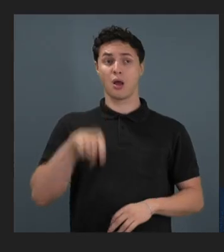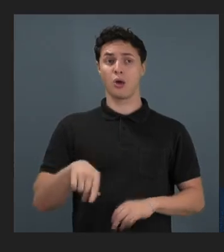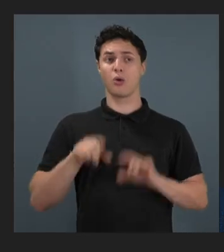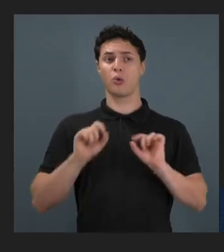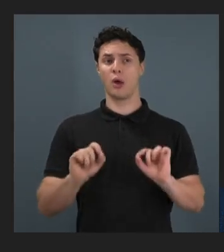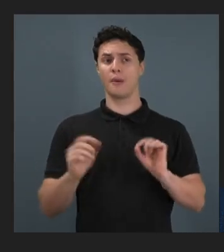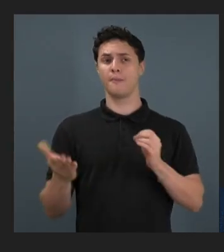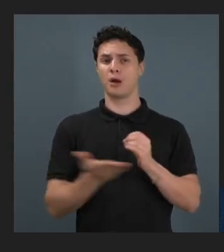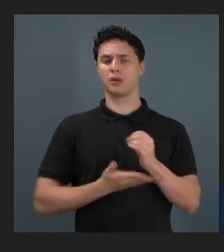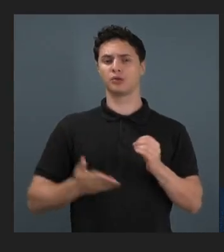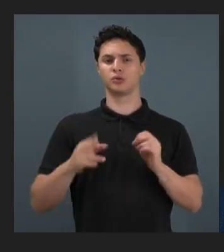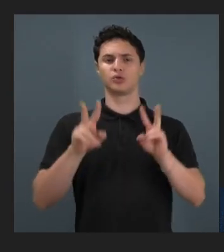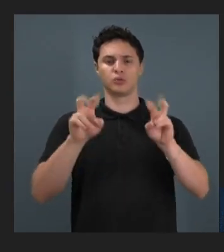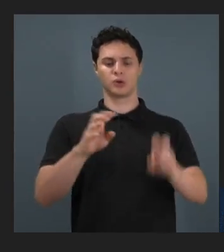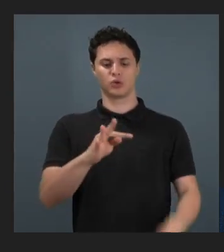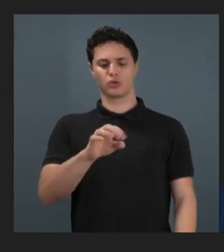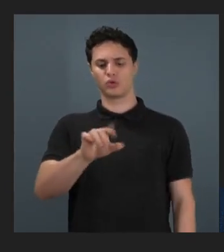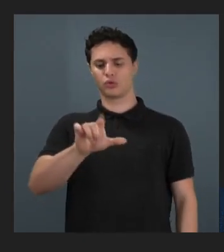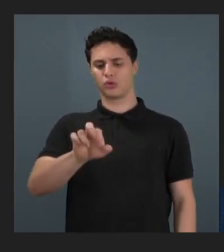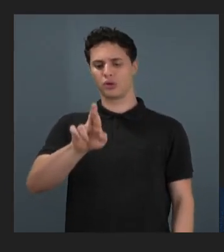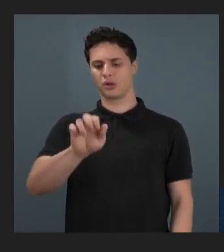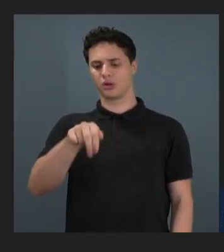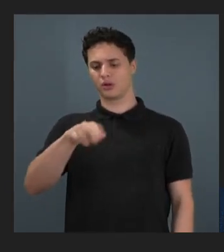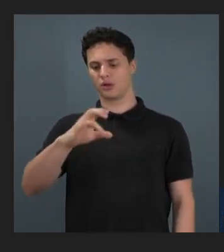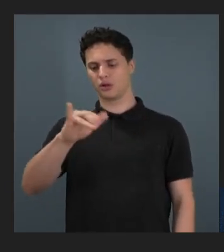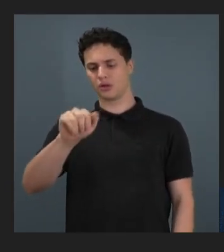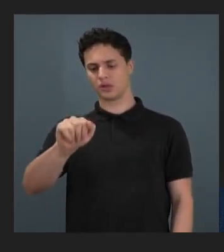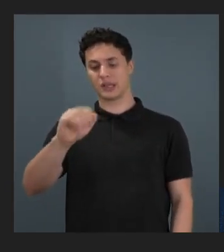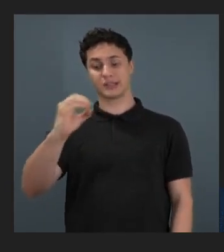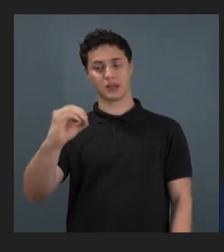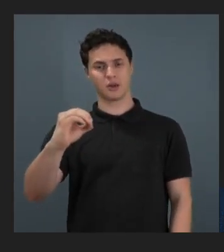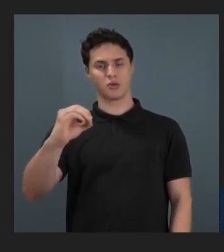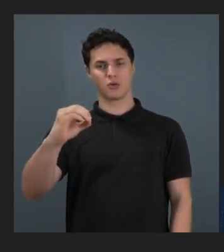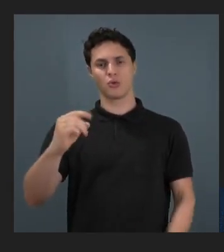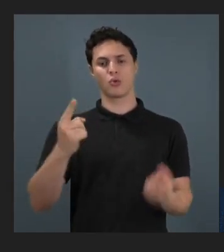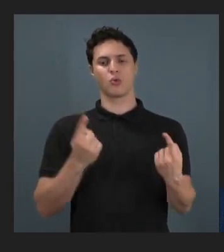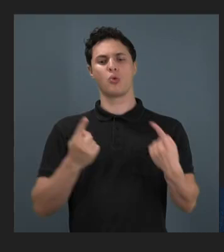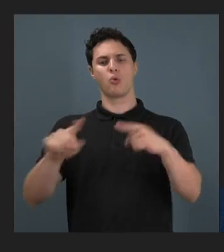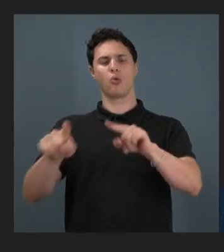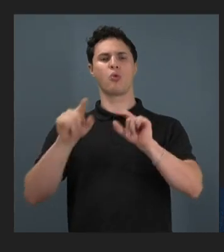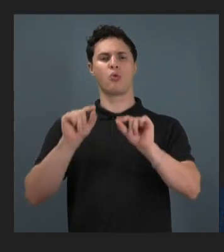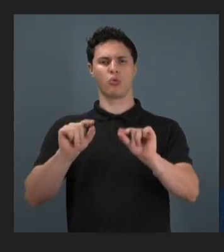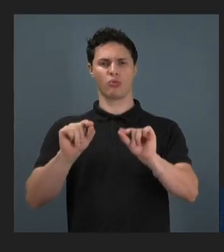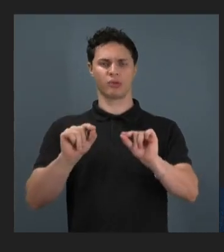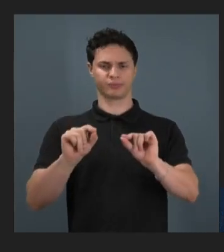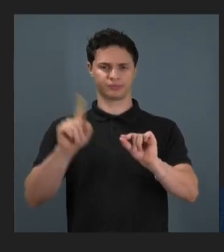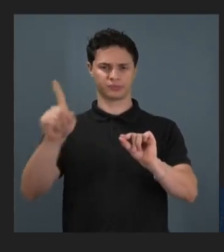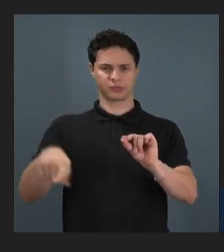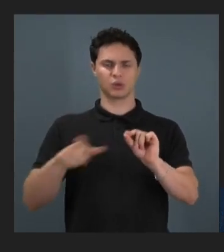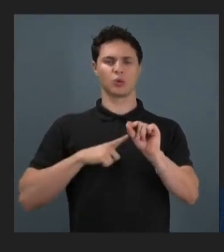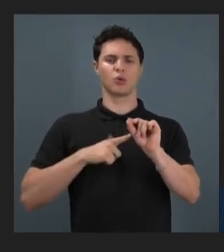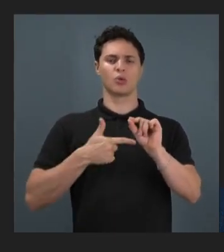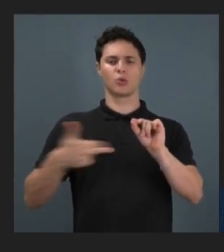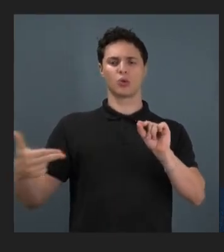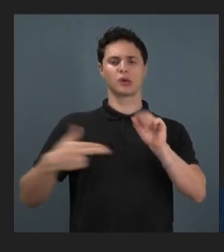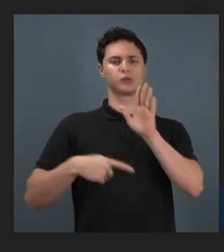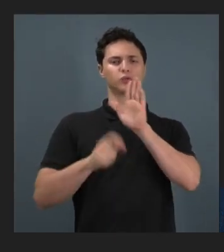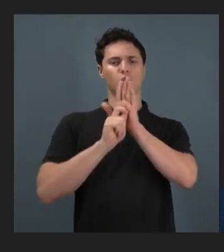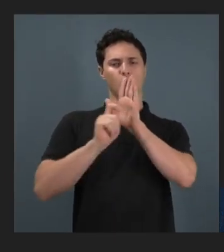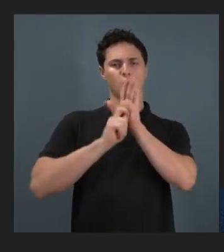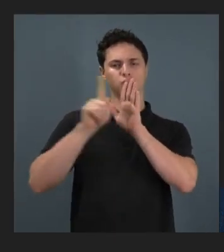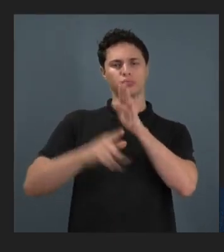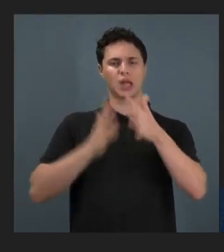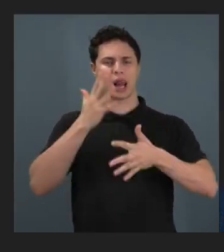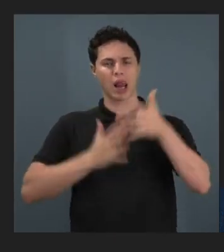da tolerância zero ao consumo, ao porte de drogas, dificultando